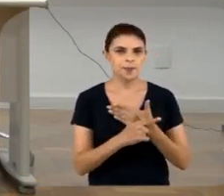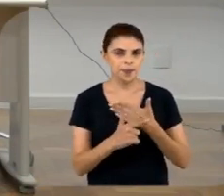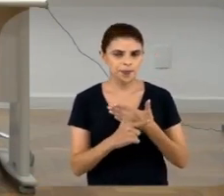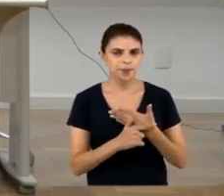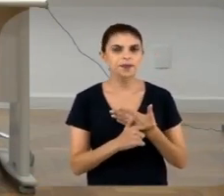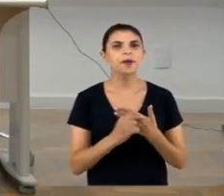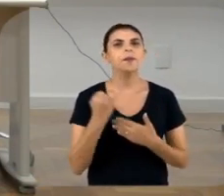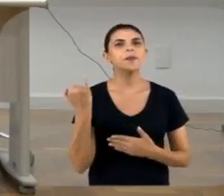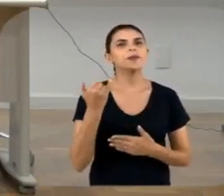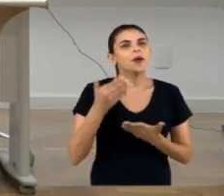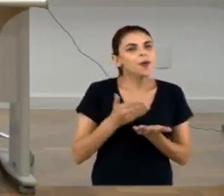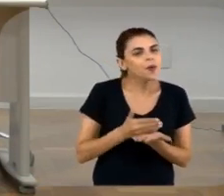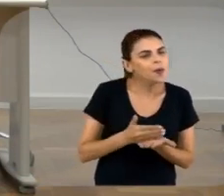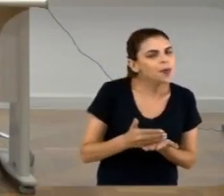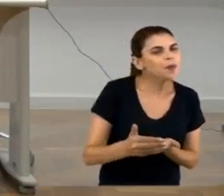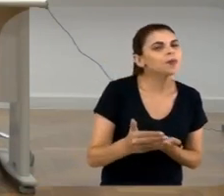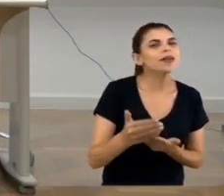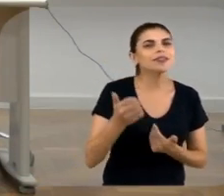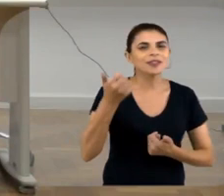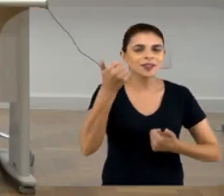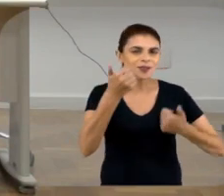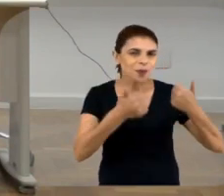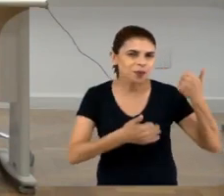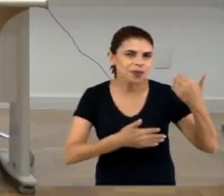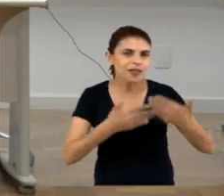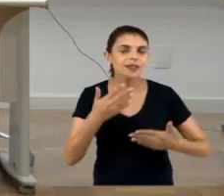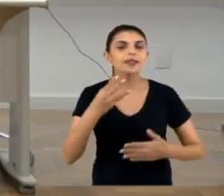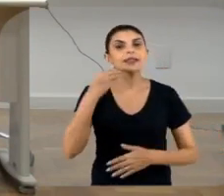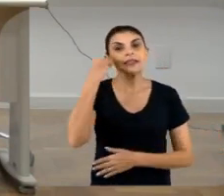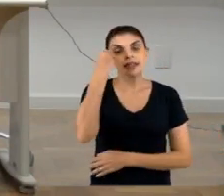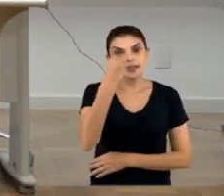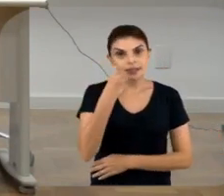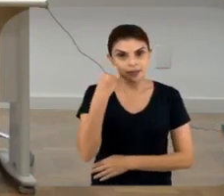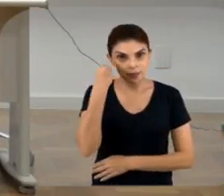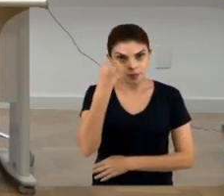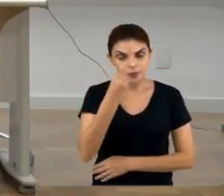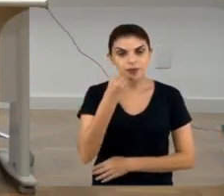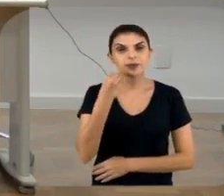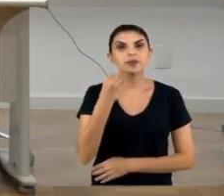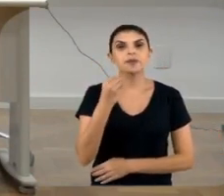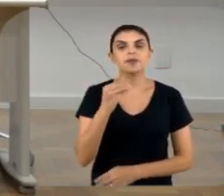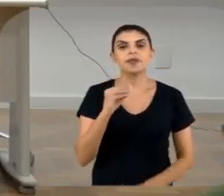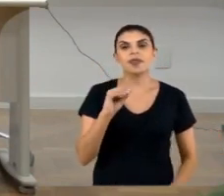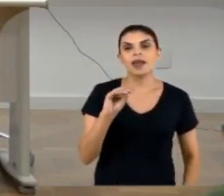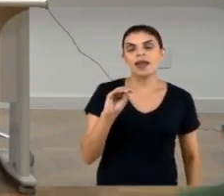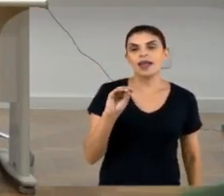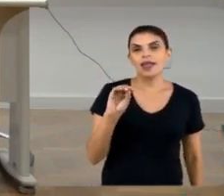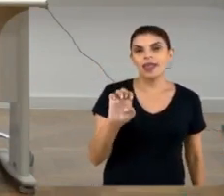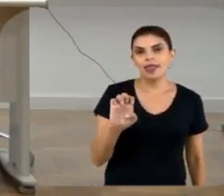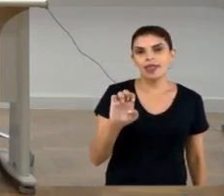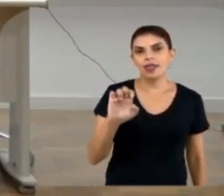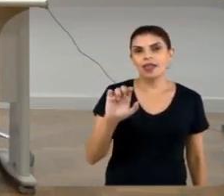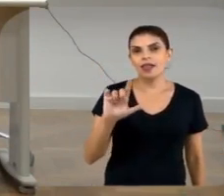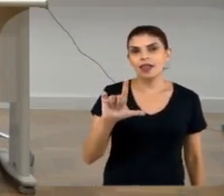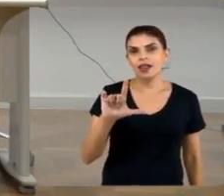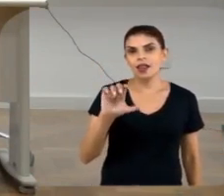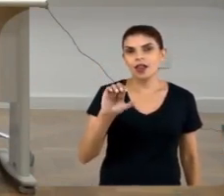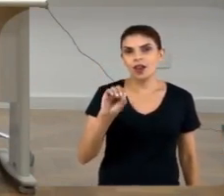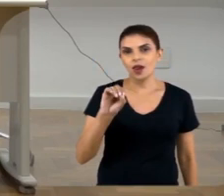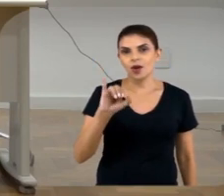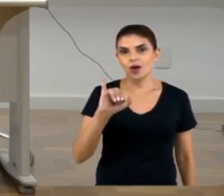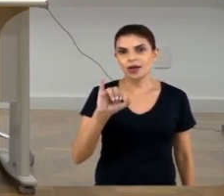Então, voltando lá no comecinho, né, para a experiência ali da Inês e da Heloísa